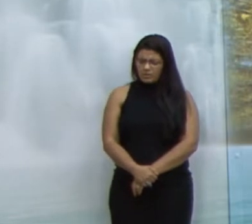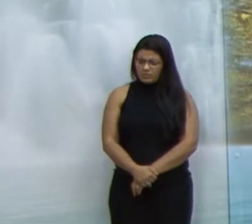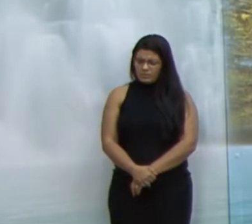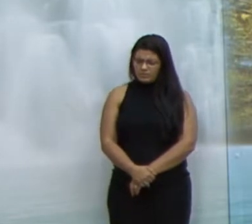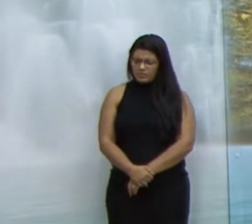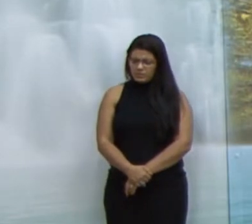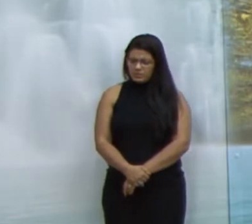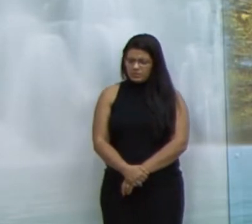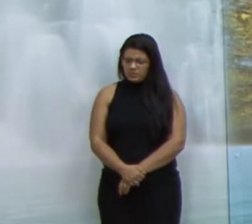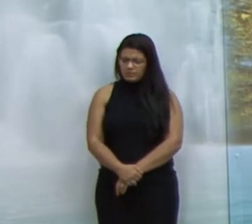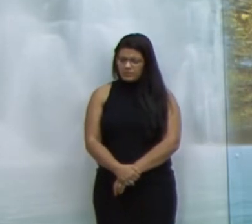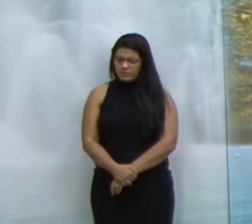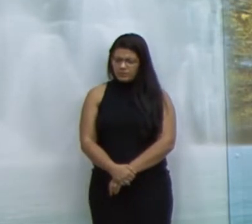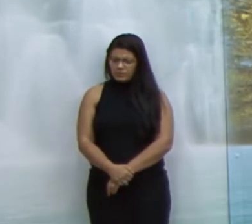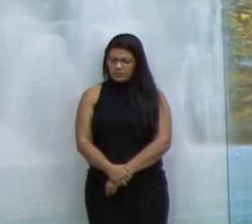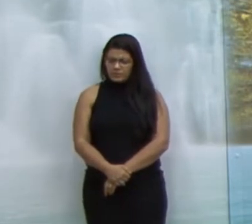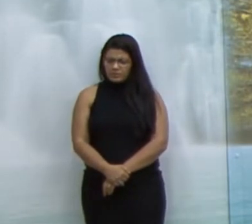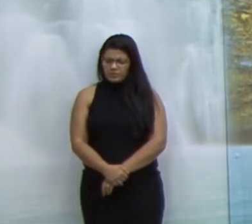para quê?